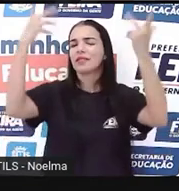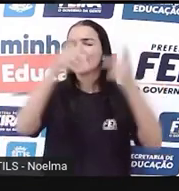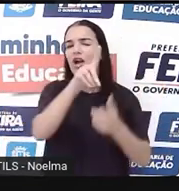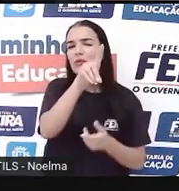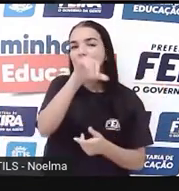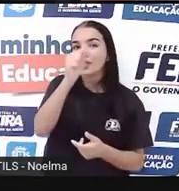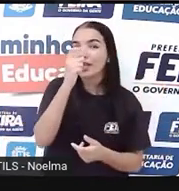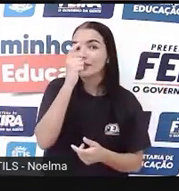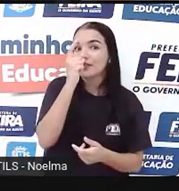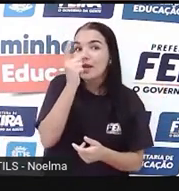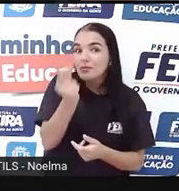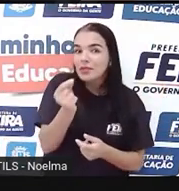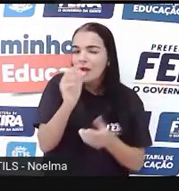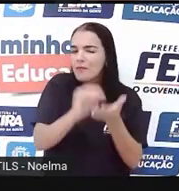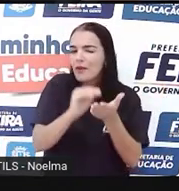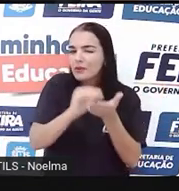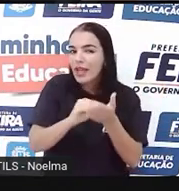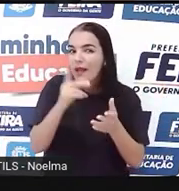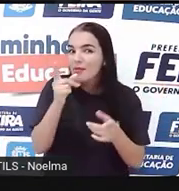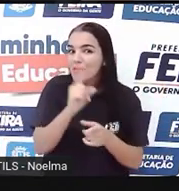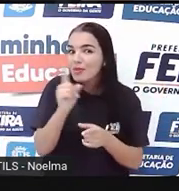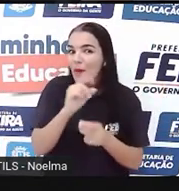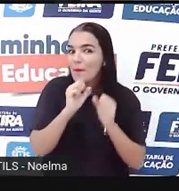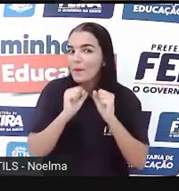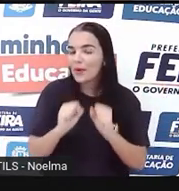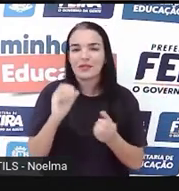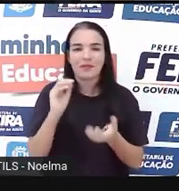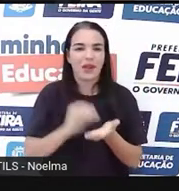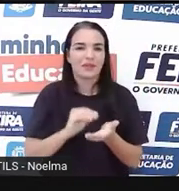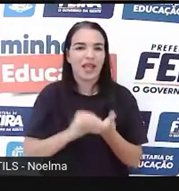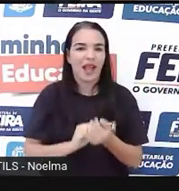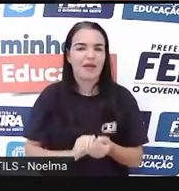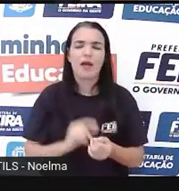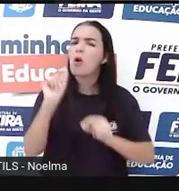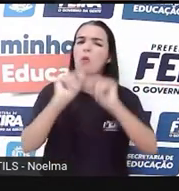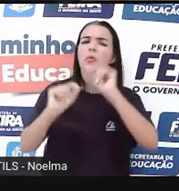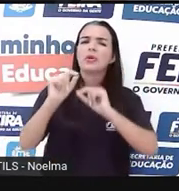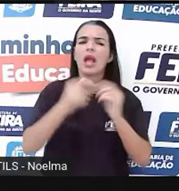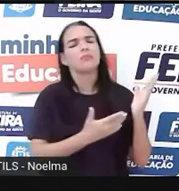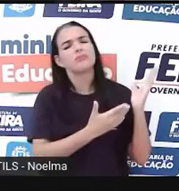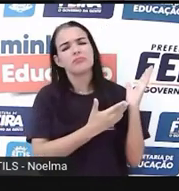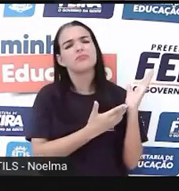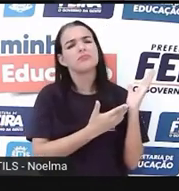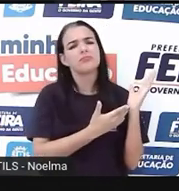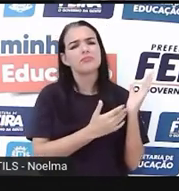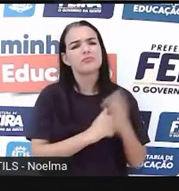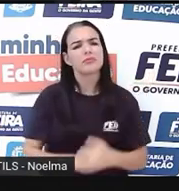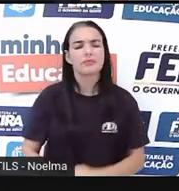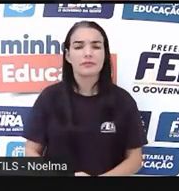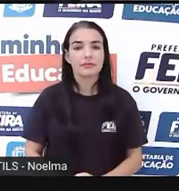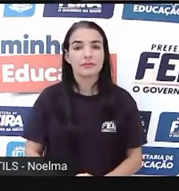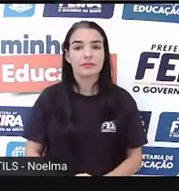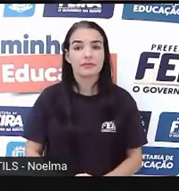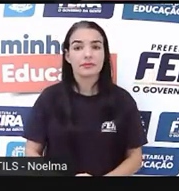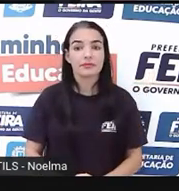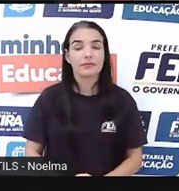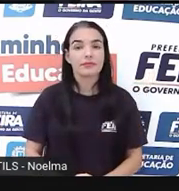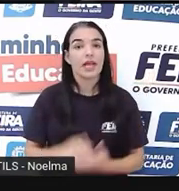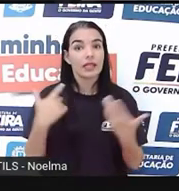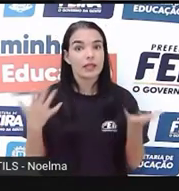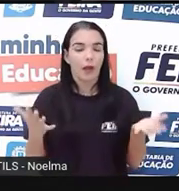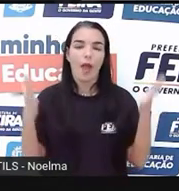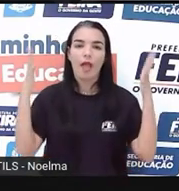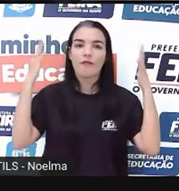pode faltar a brincadeira do trick or treat. E o que é o trick or treat? É uma famosa